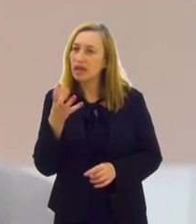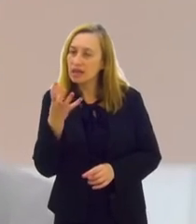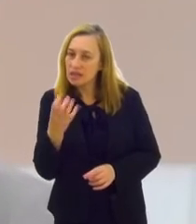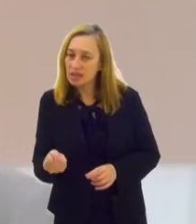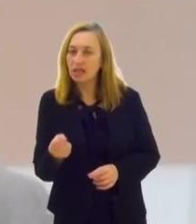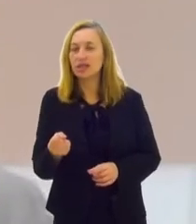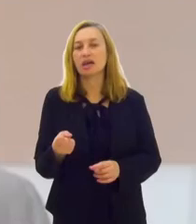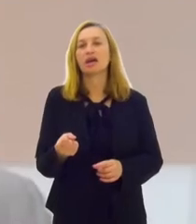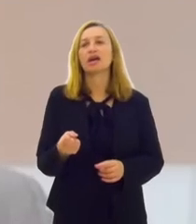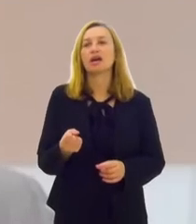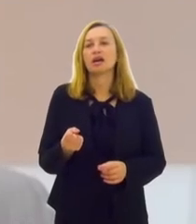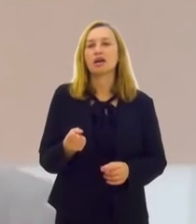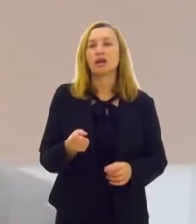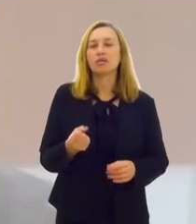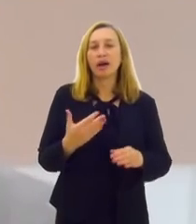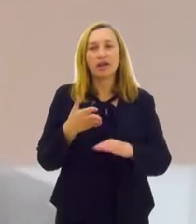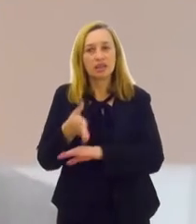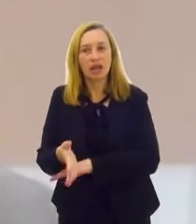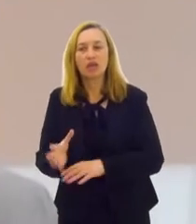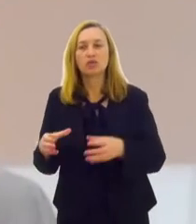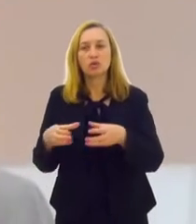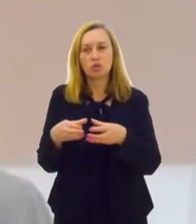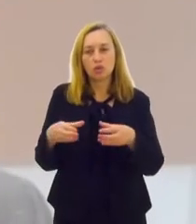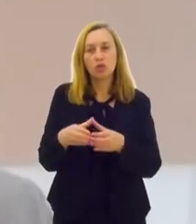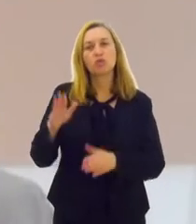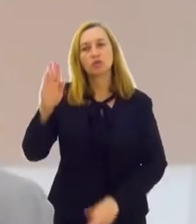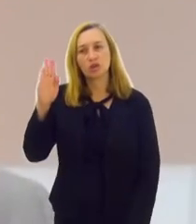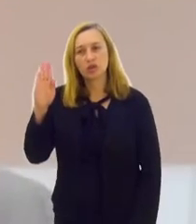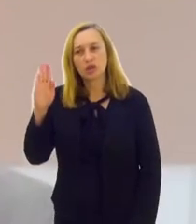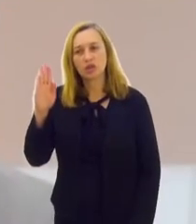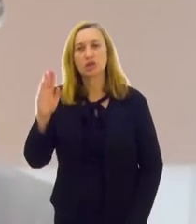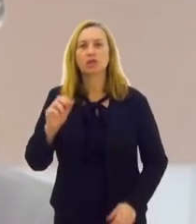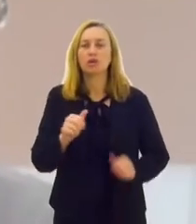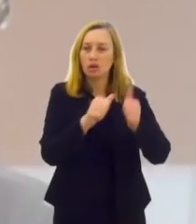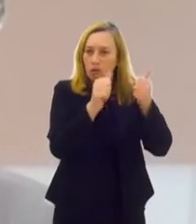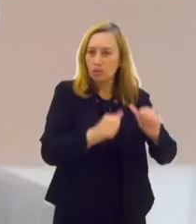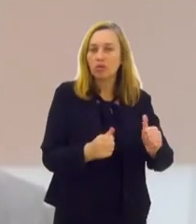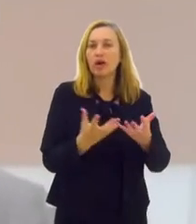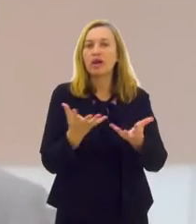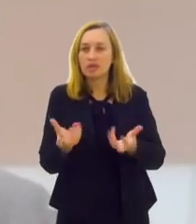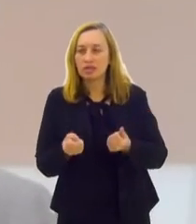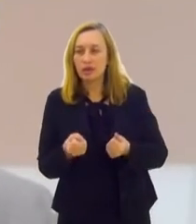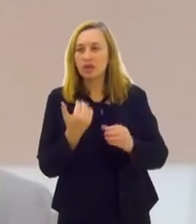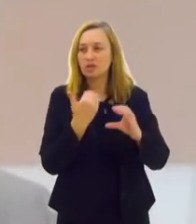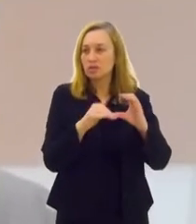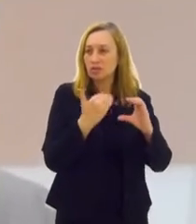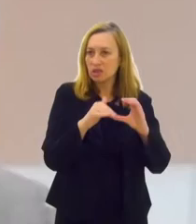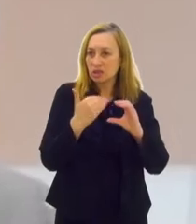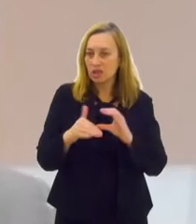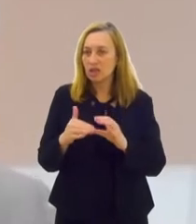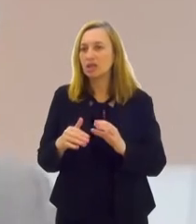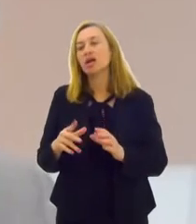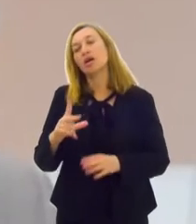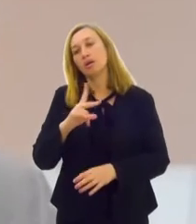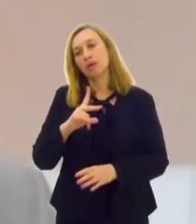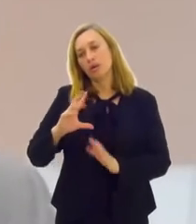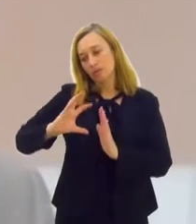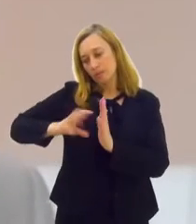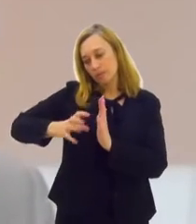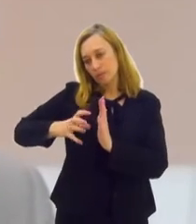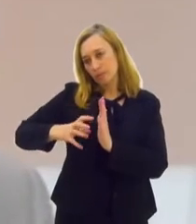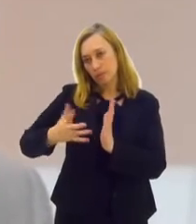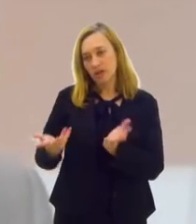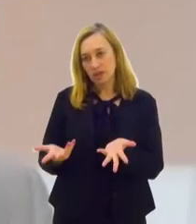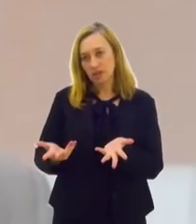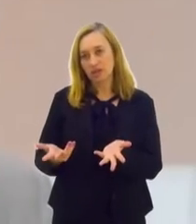link para entrar no grupo do candidato ou no push para receber as mensagens, mas tem que partir do